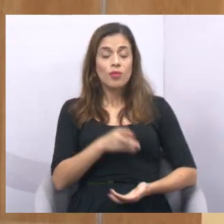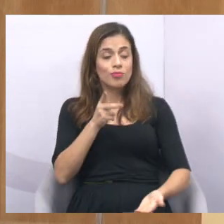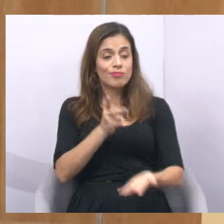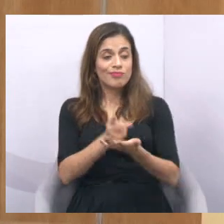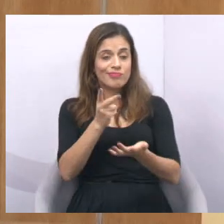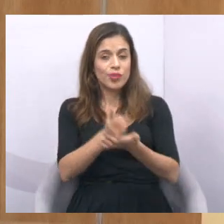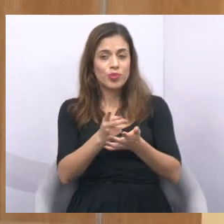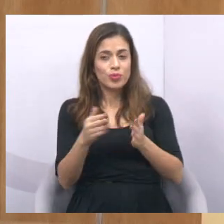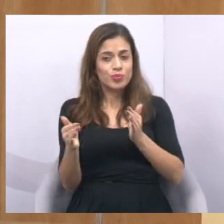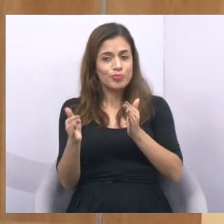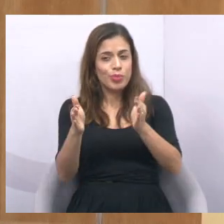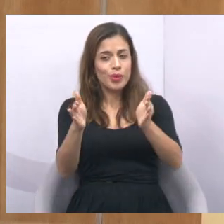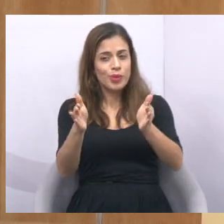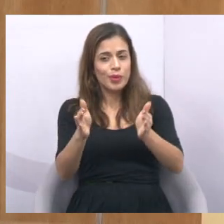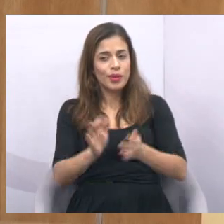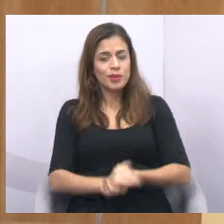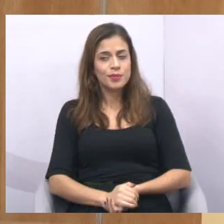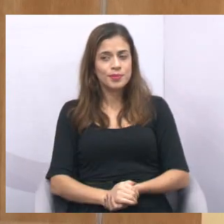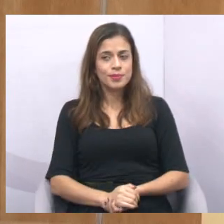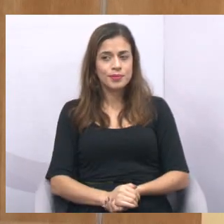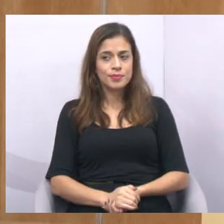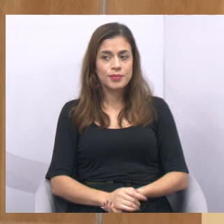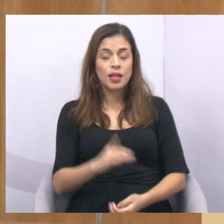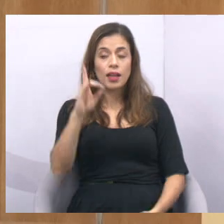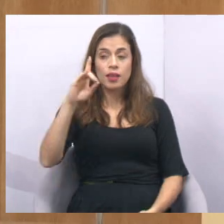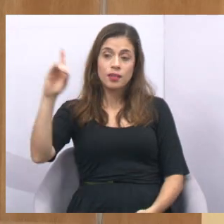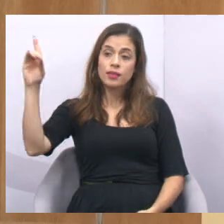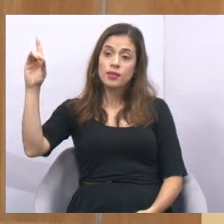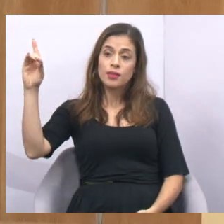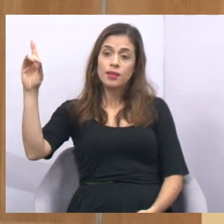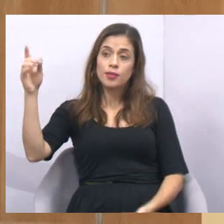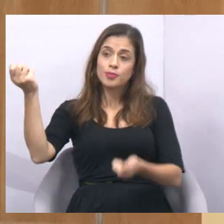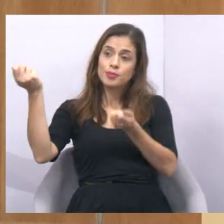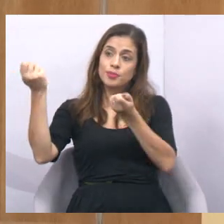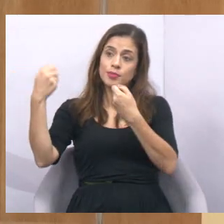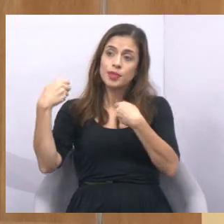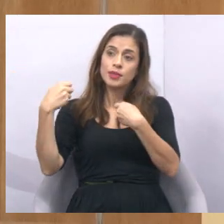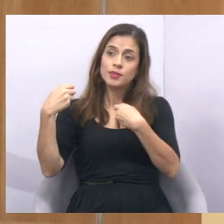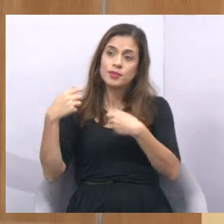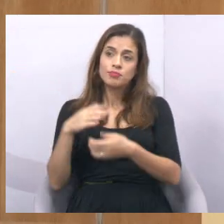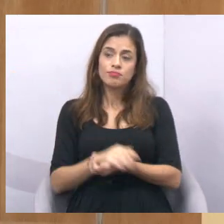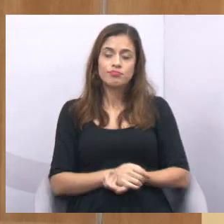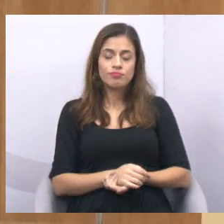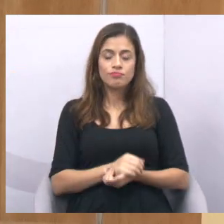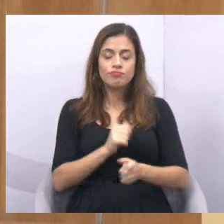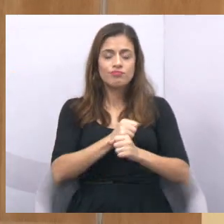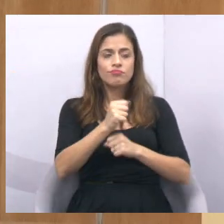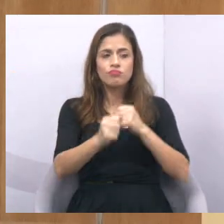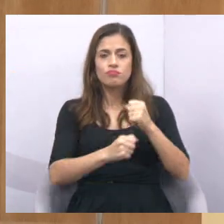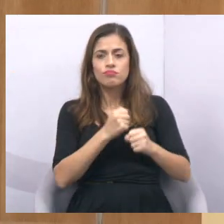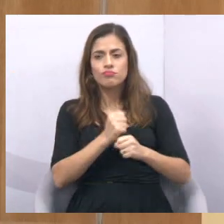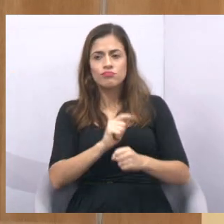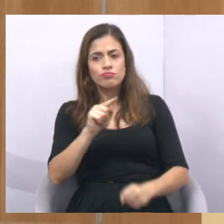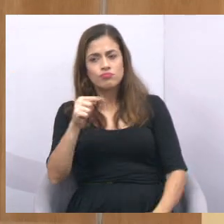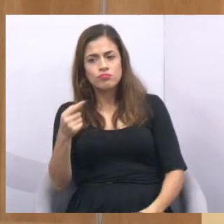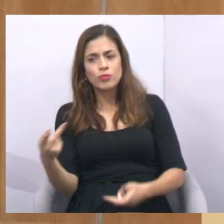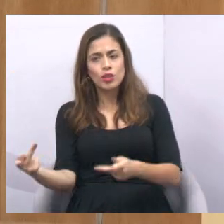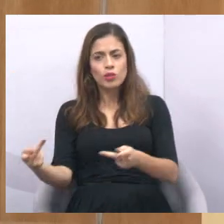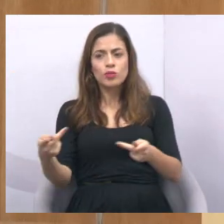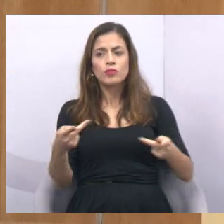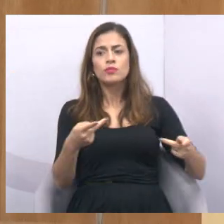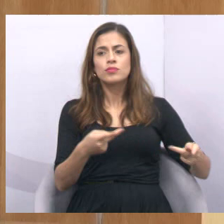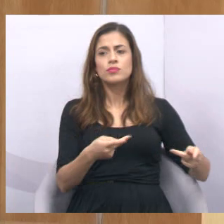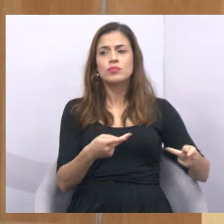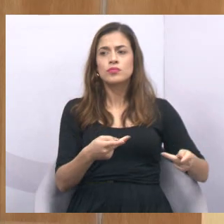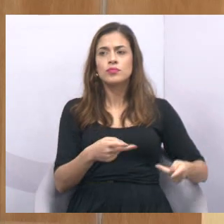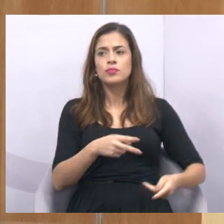trajetória. E aí Deus me proporcionou, depois de alguns anos, ser convidado pelo